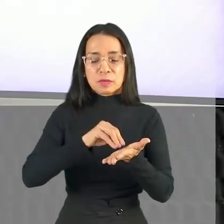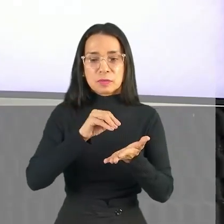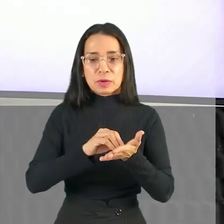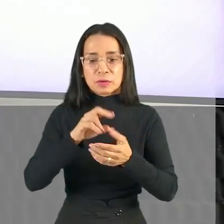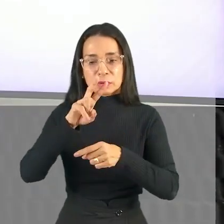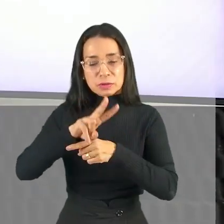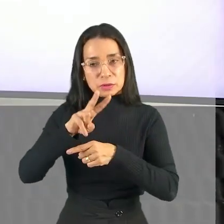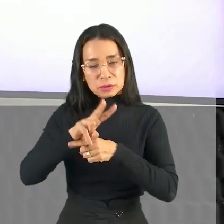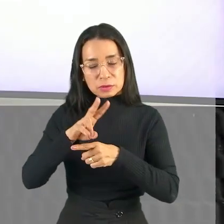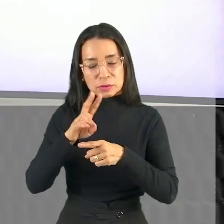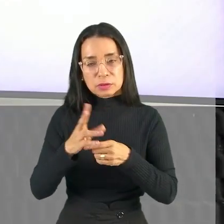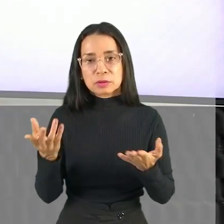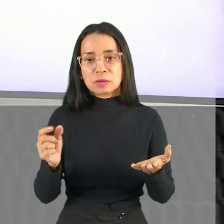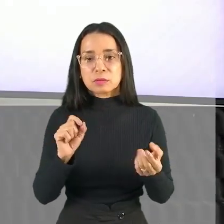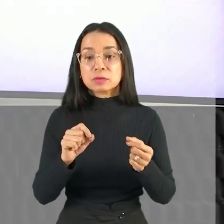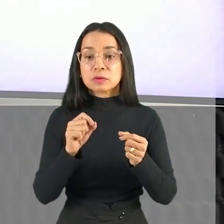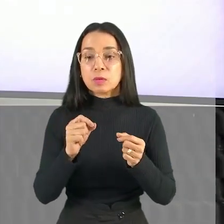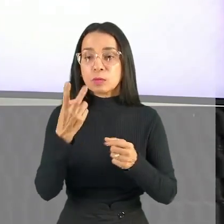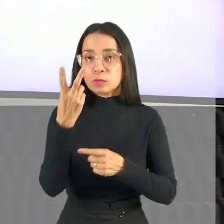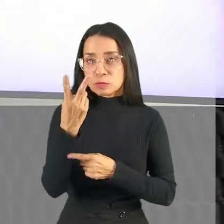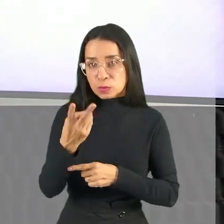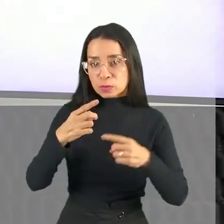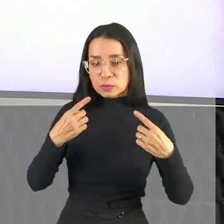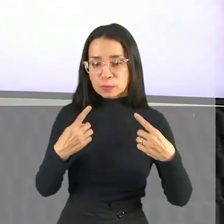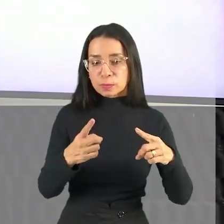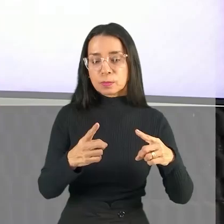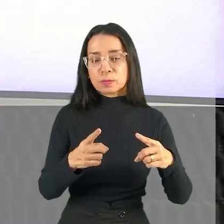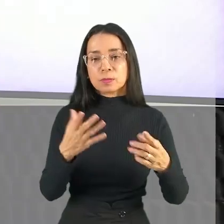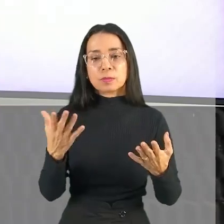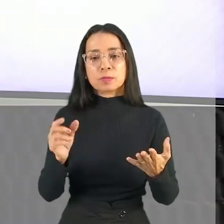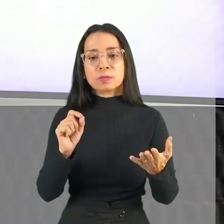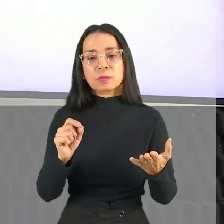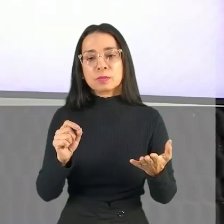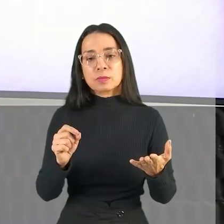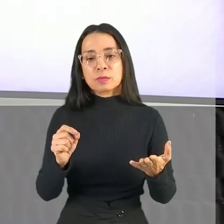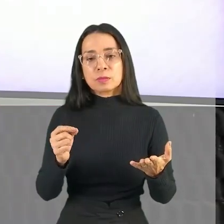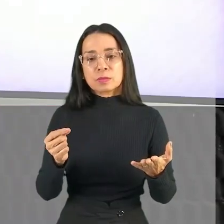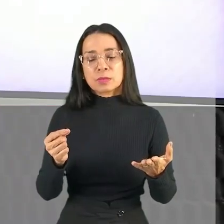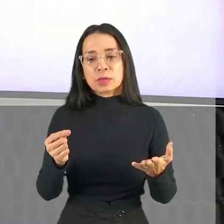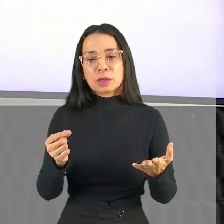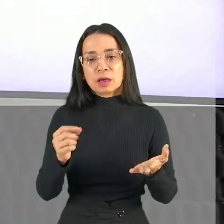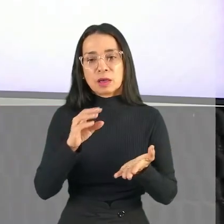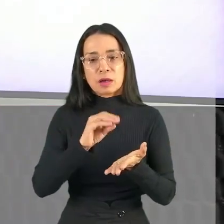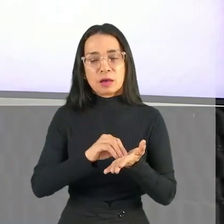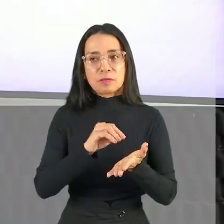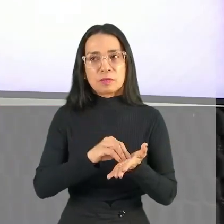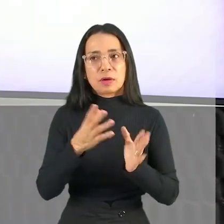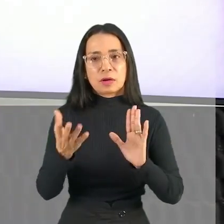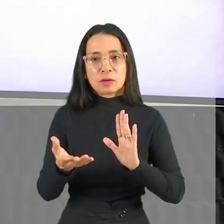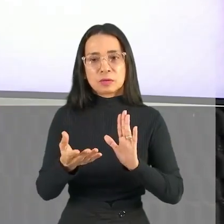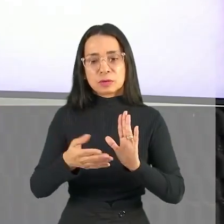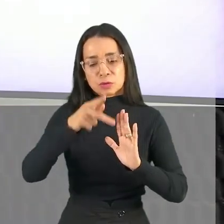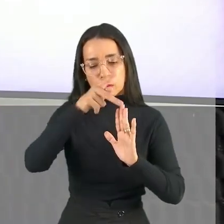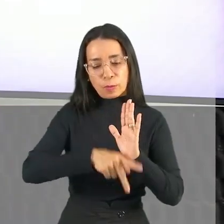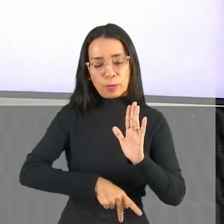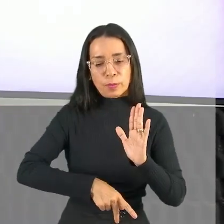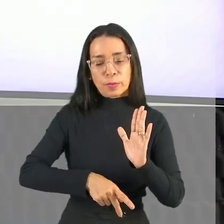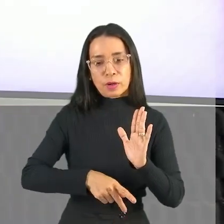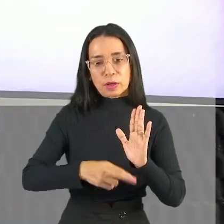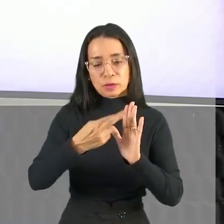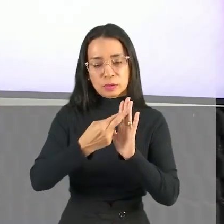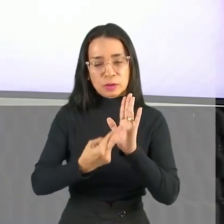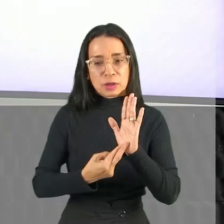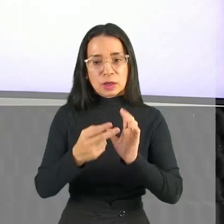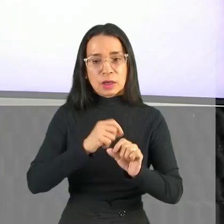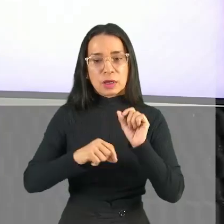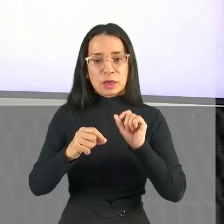2 desafios, sendo que a ausência ou a ineficácia de um plano diretor, ela vai compor o